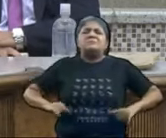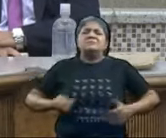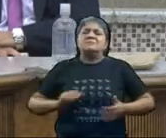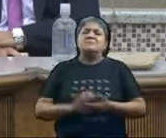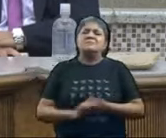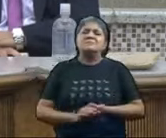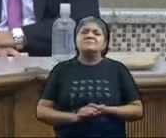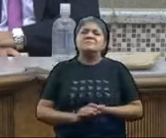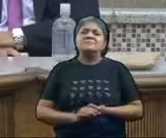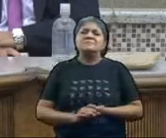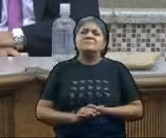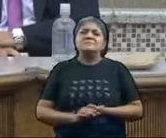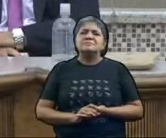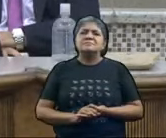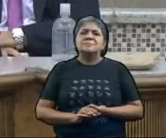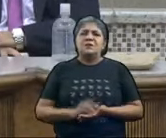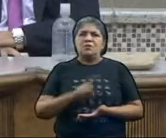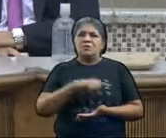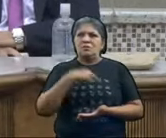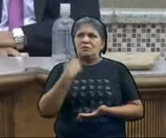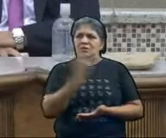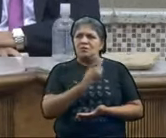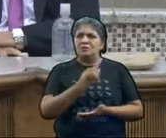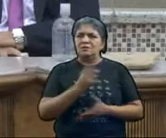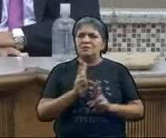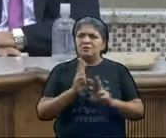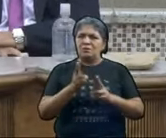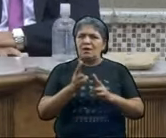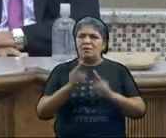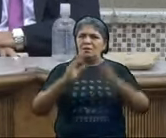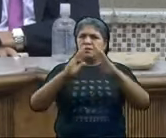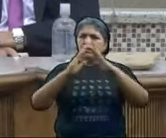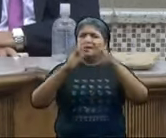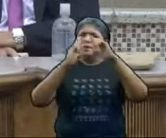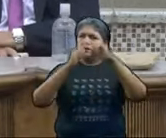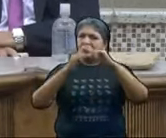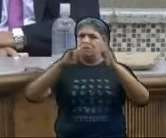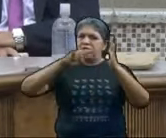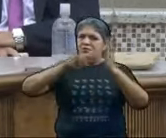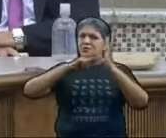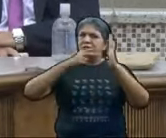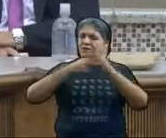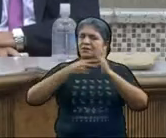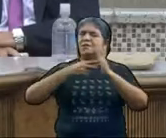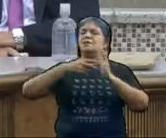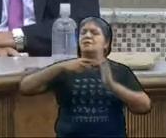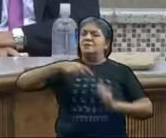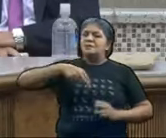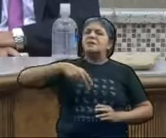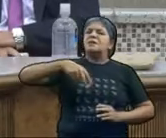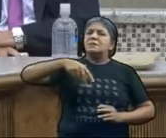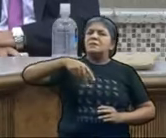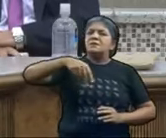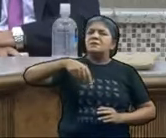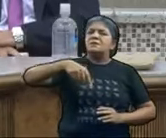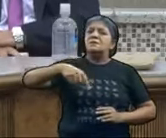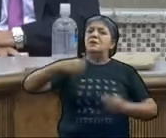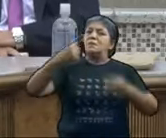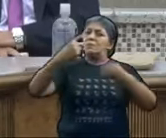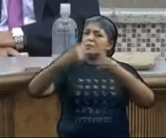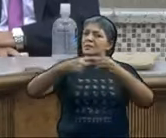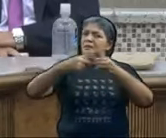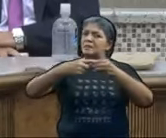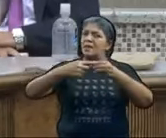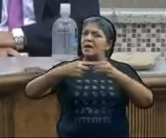A igreja está caminhando para uma cidade que nós nunca mais vamos ouvir falar de morte,